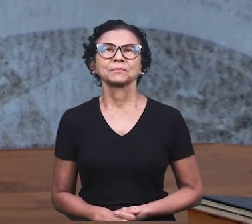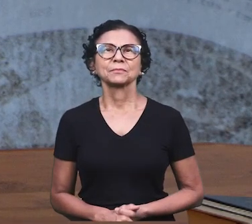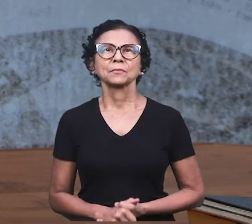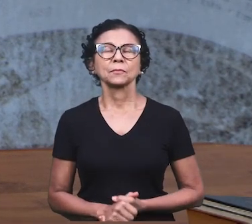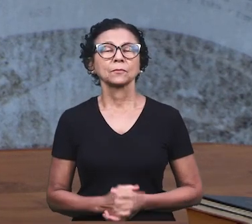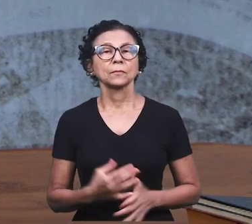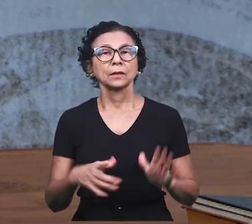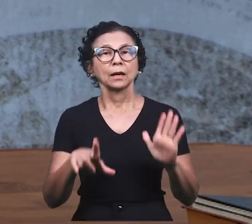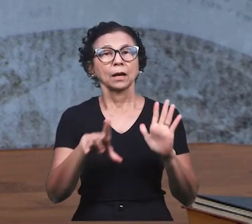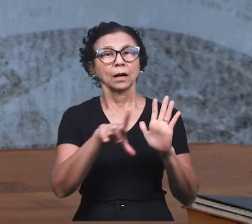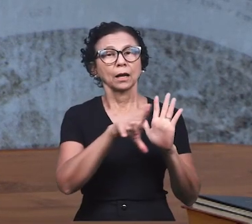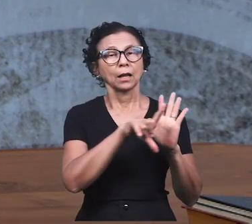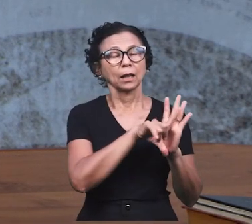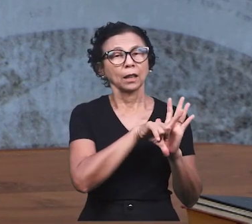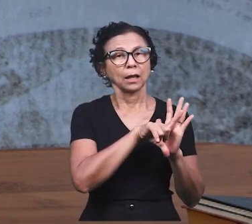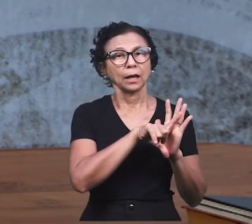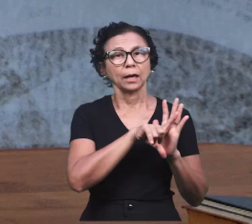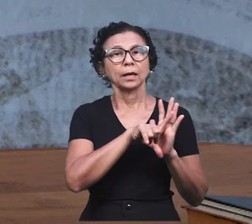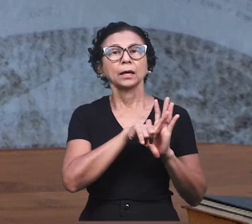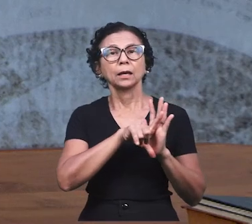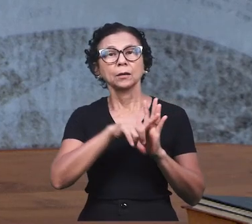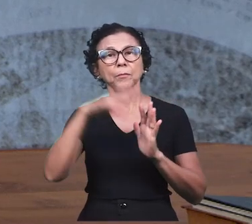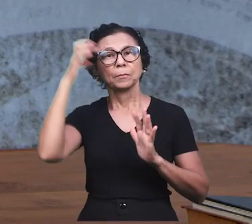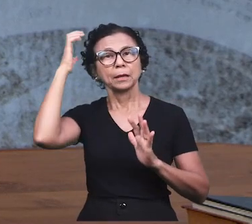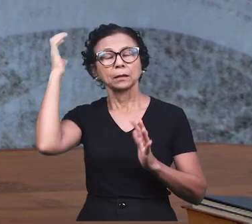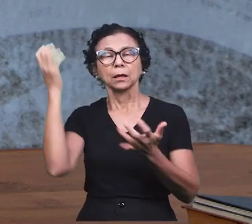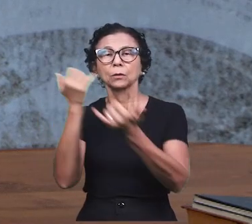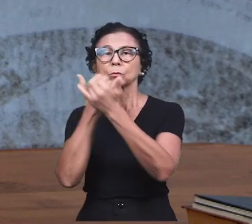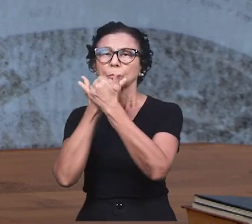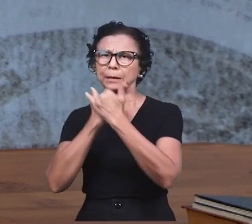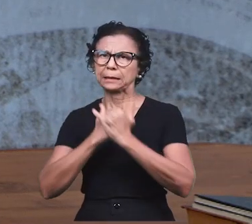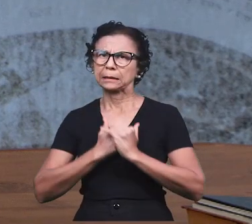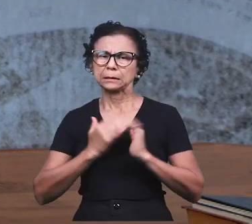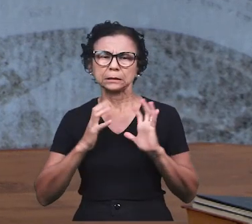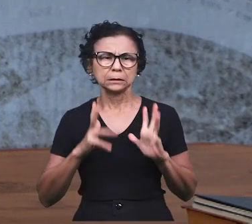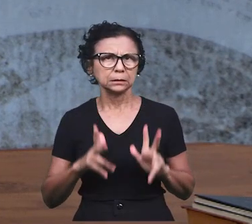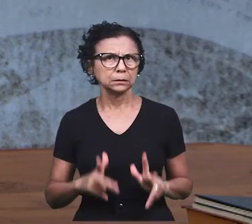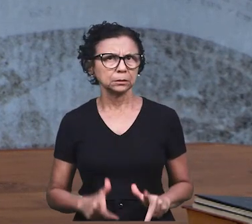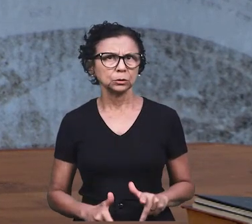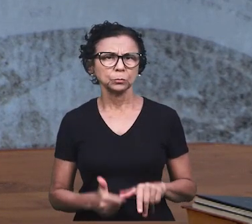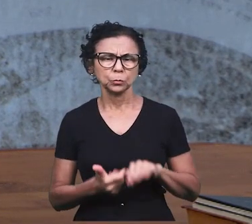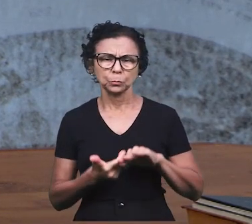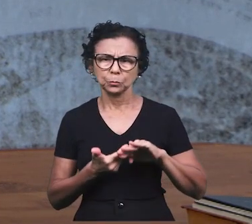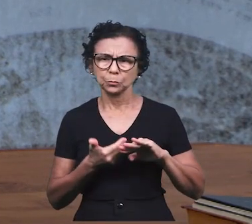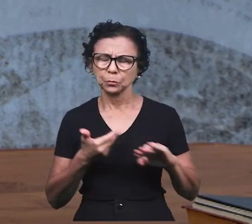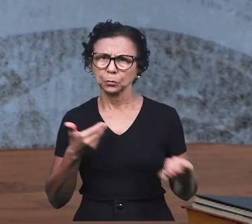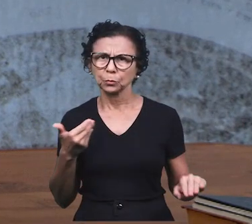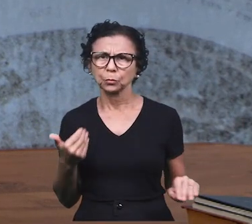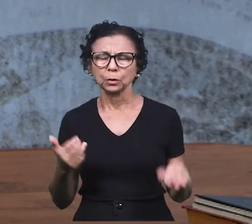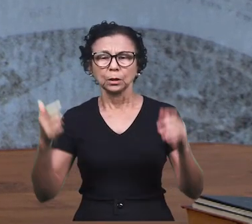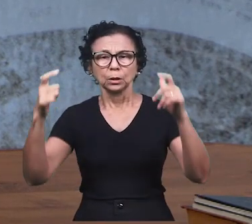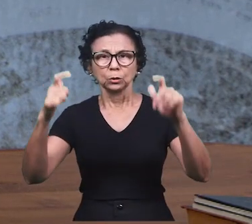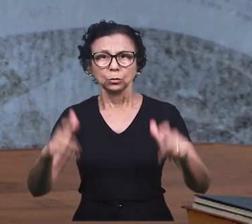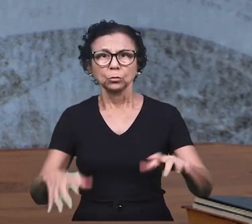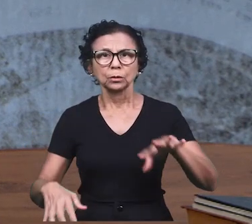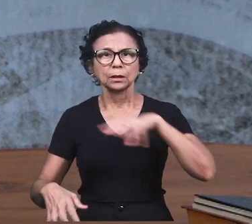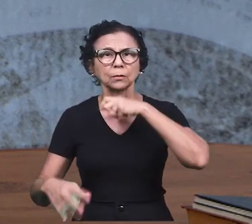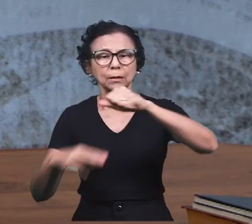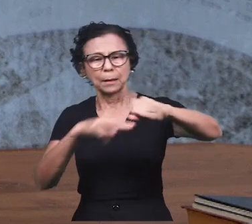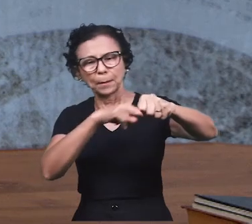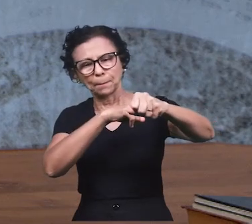da expiação da culpa, coisa santíssima é. No lugar onde degolam o